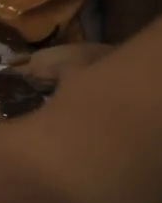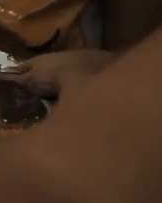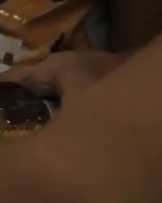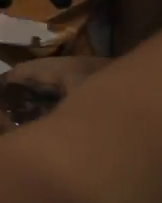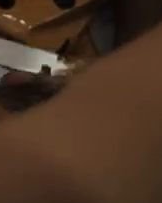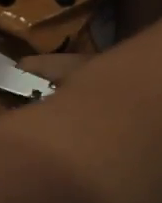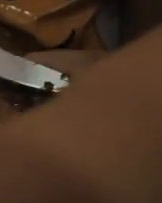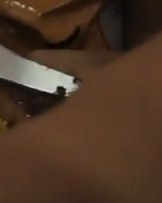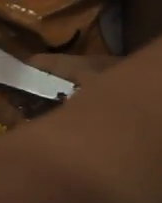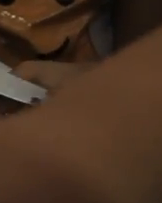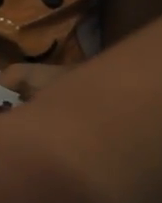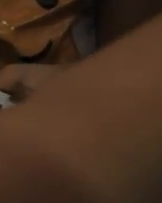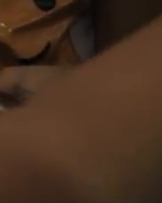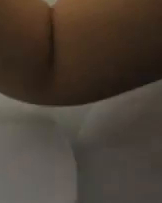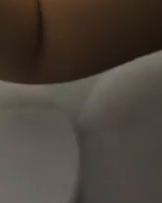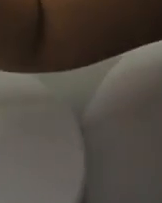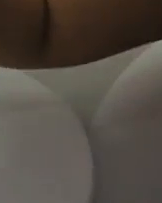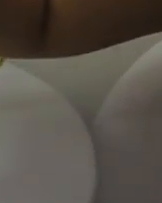um granulado colorido em cima.